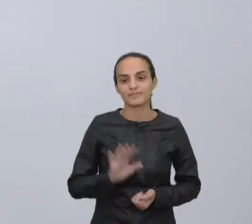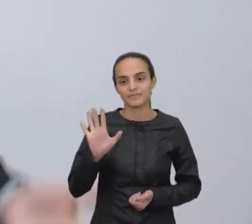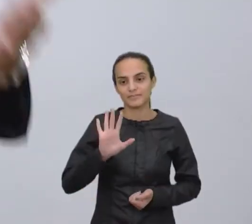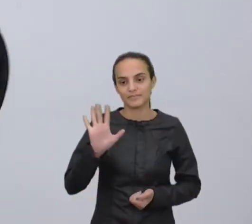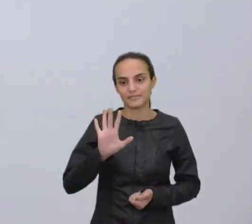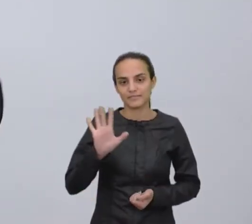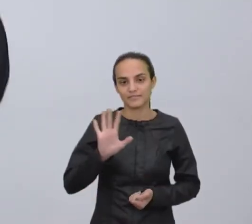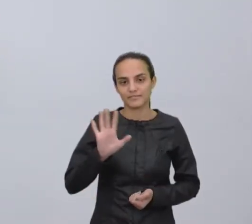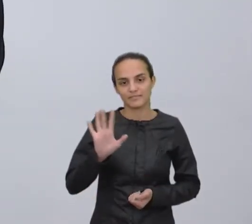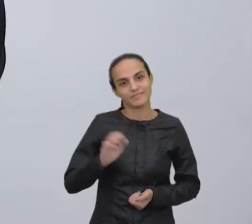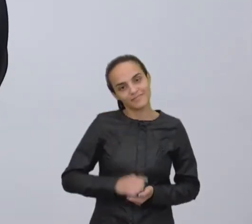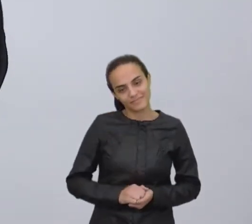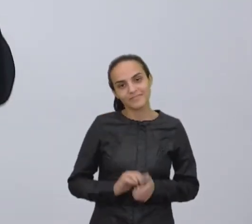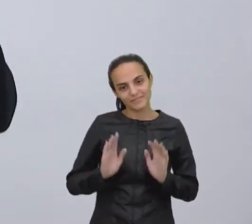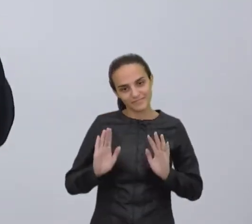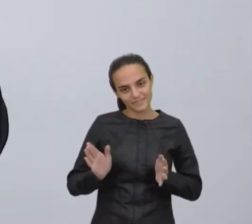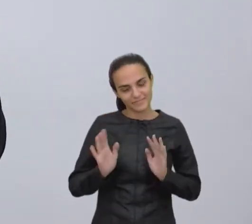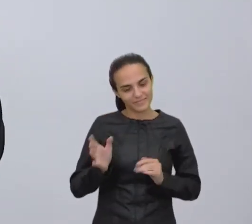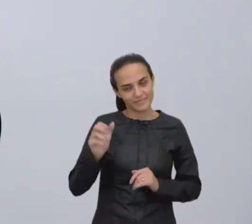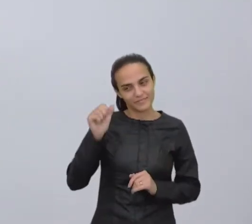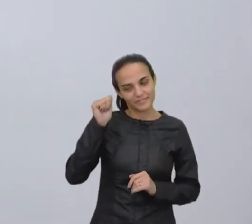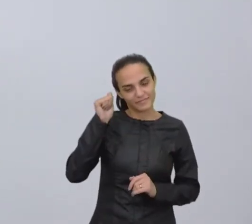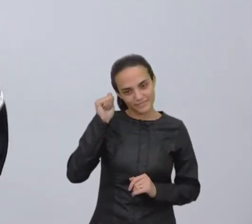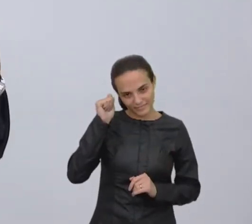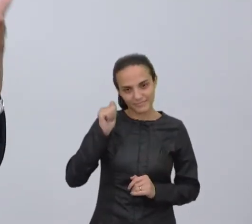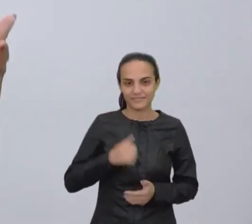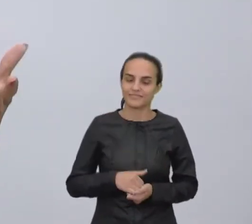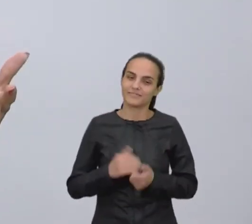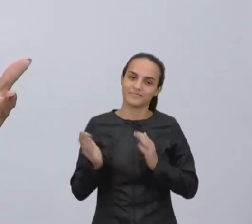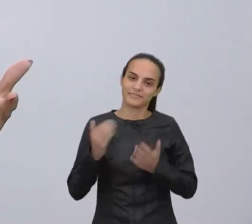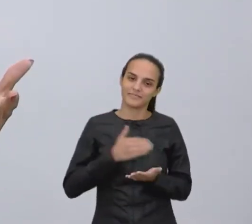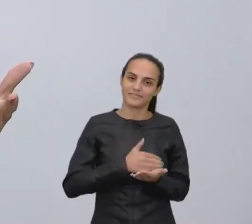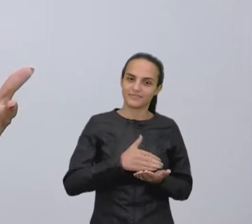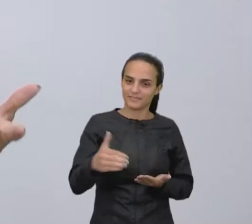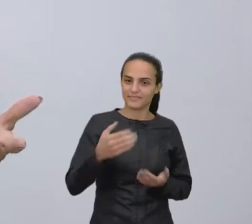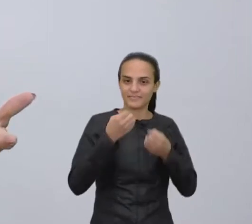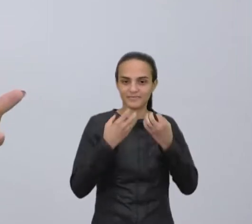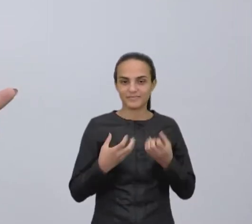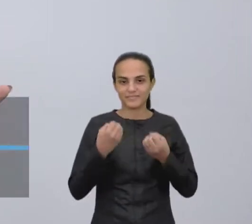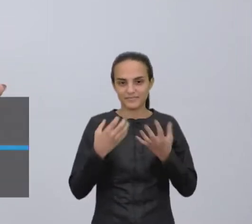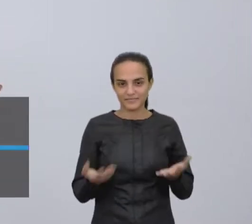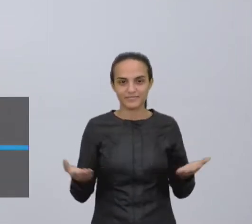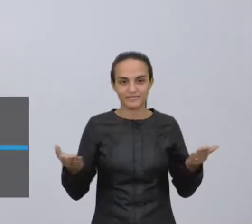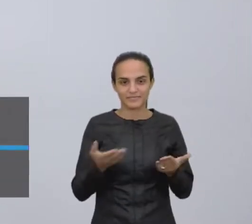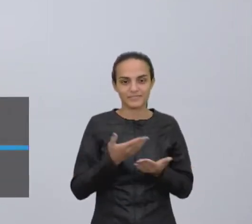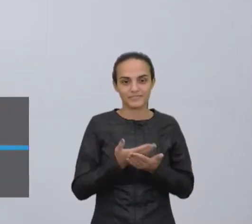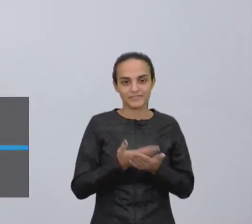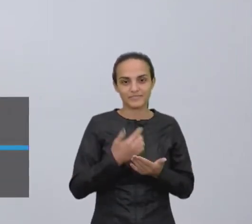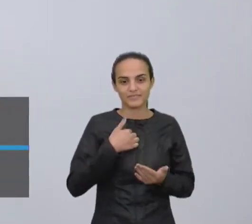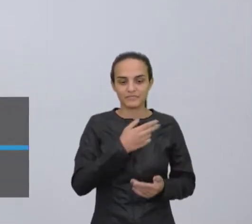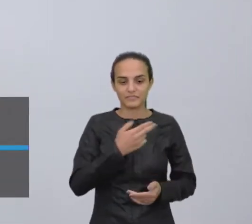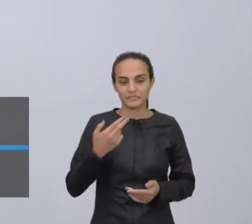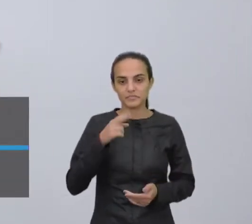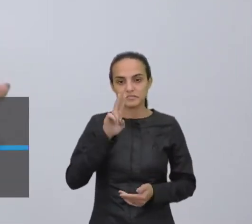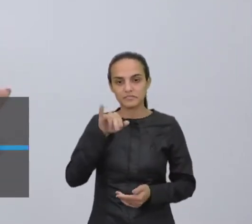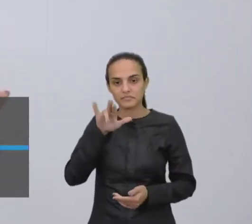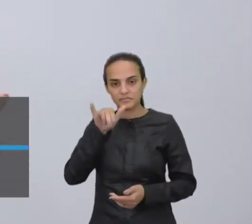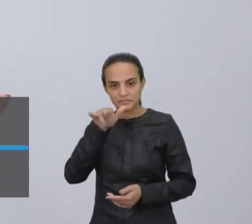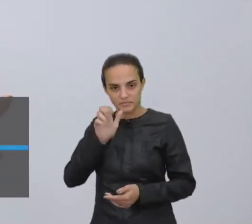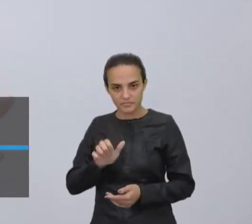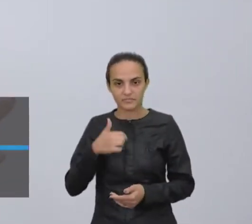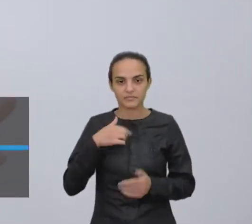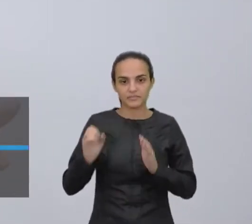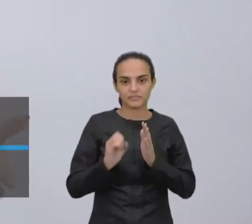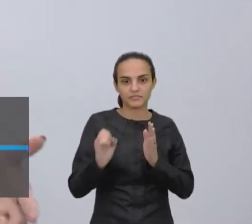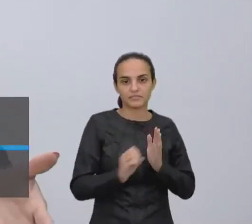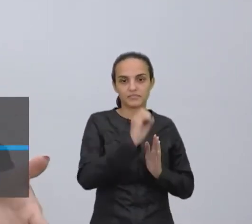Oi, gente, que bom. Aê, ouça o sinal da nossa entrada. Que bom que vocês chegaram aqui para nossa aula. Eu sou Viviane, a professora de vocês, aqui pelo